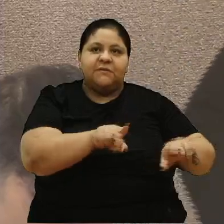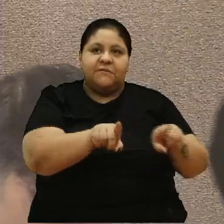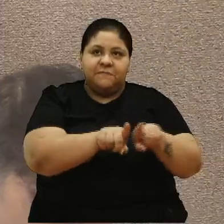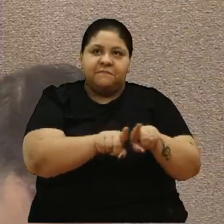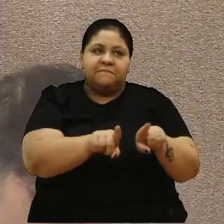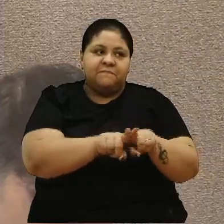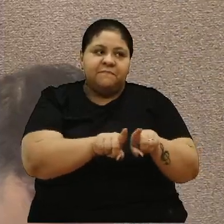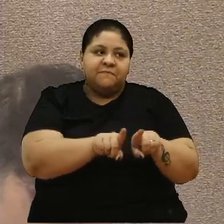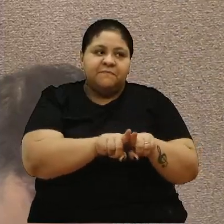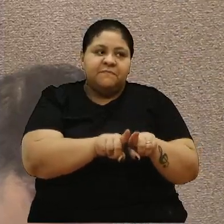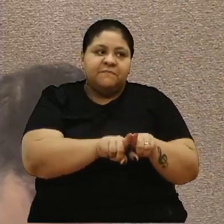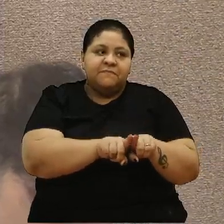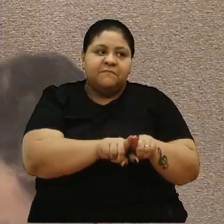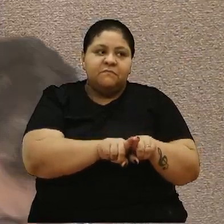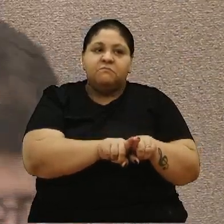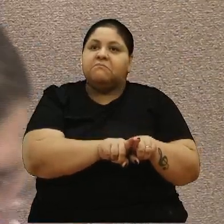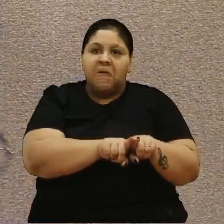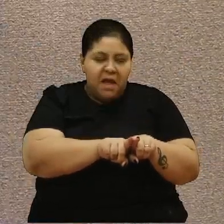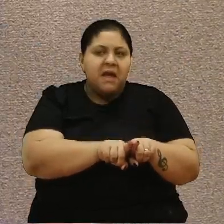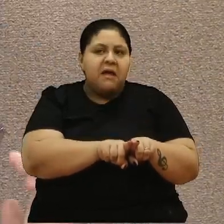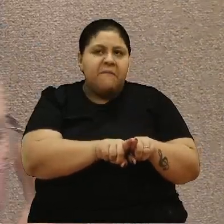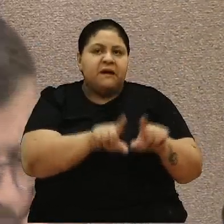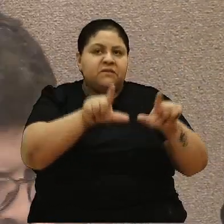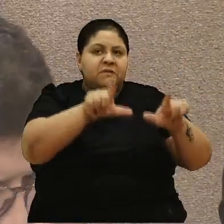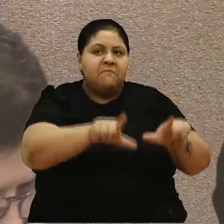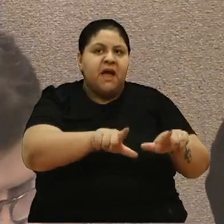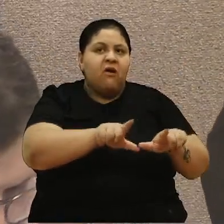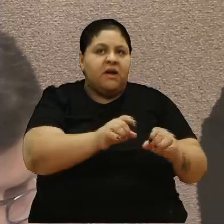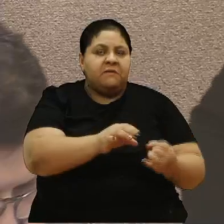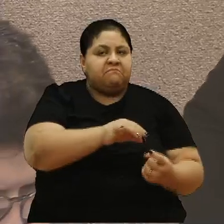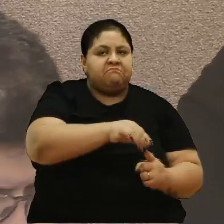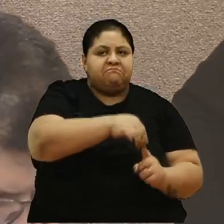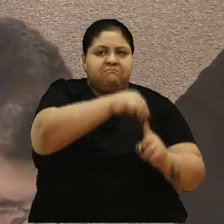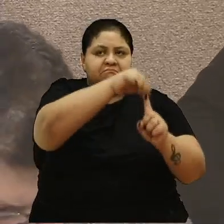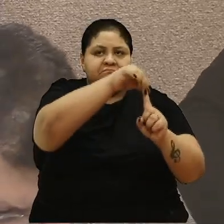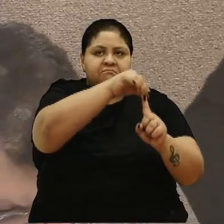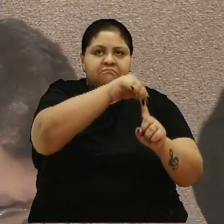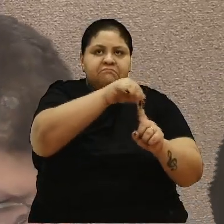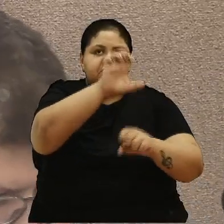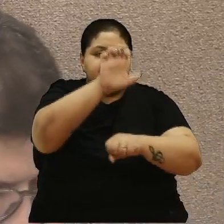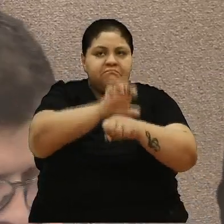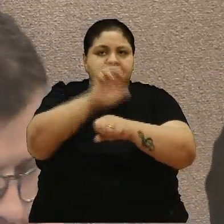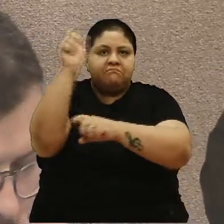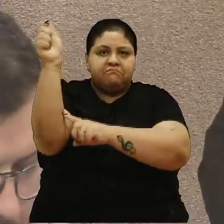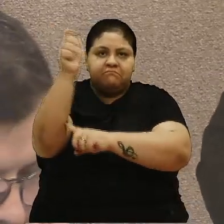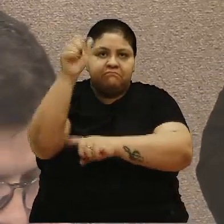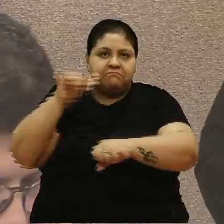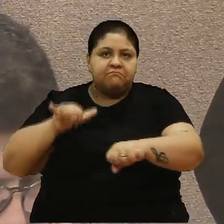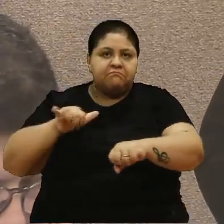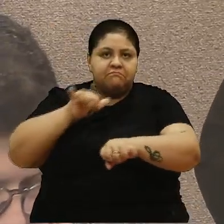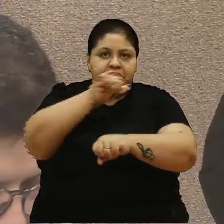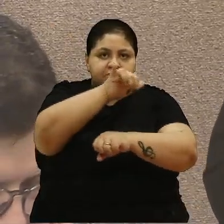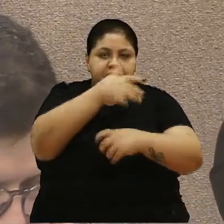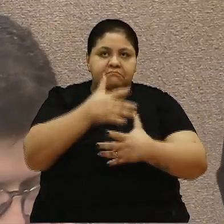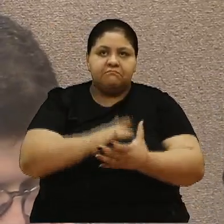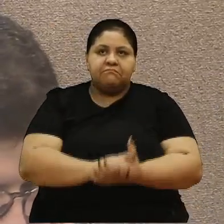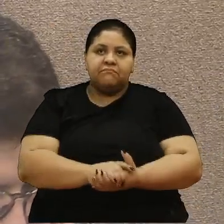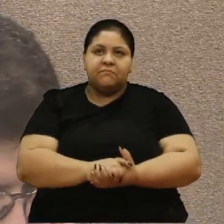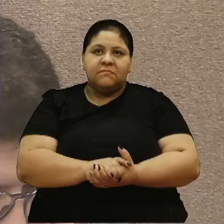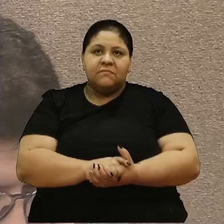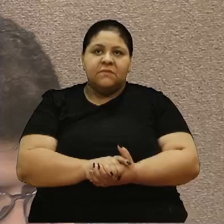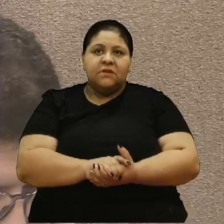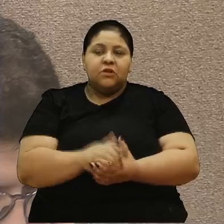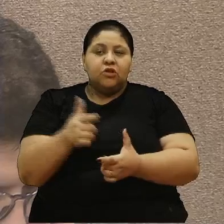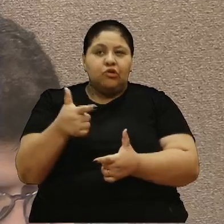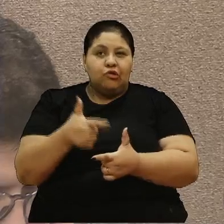como local principal, aeroporto principal do estado do Rio Grande do Sul, na crise humanitária